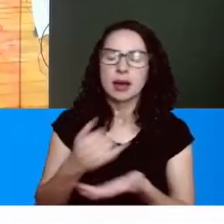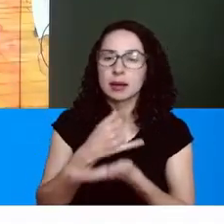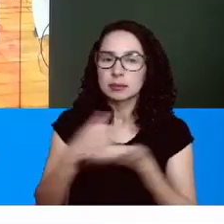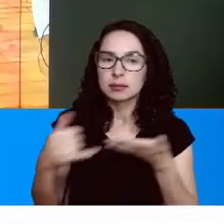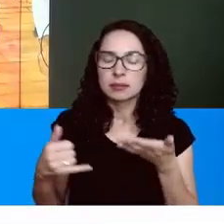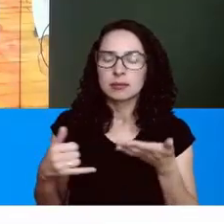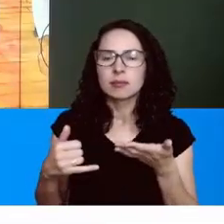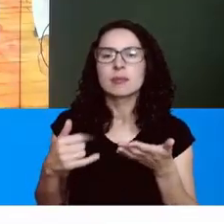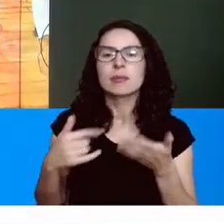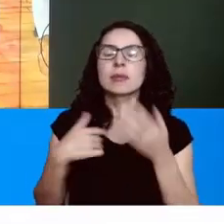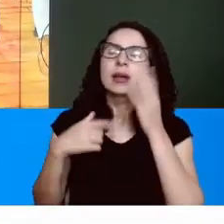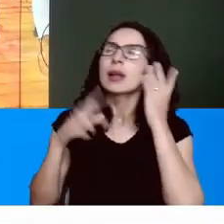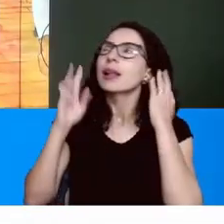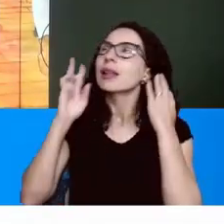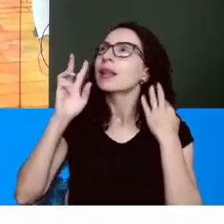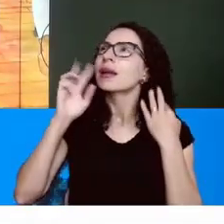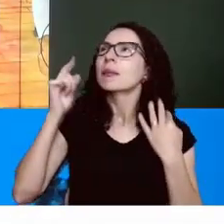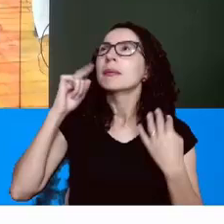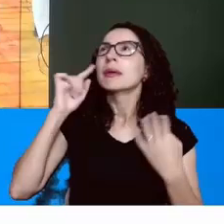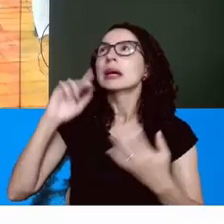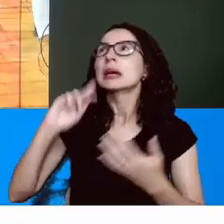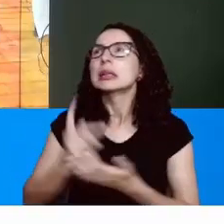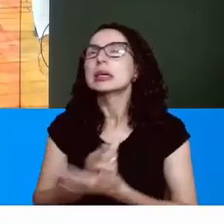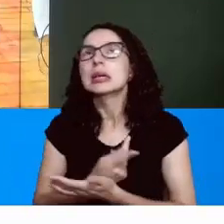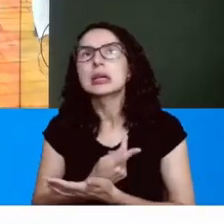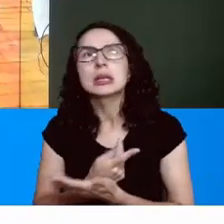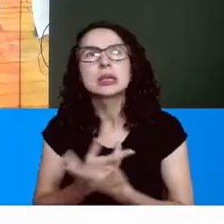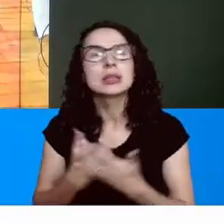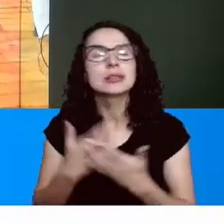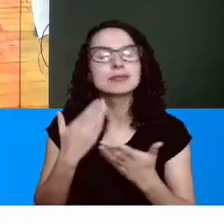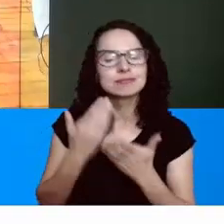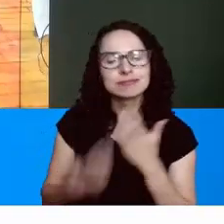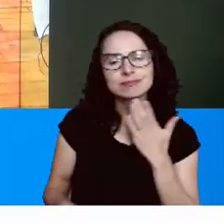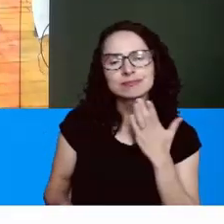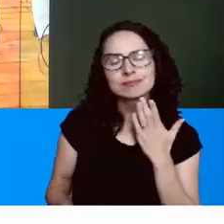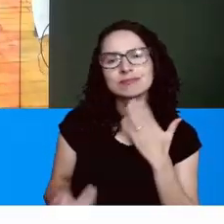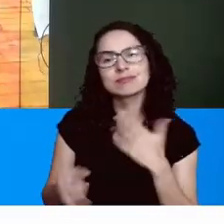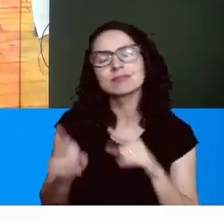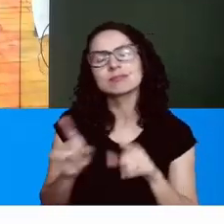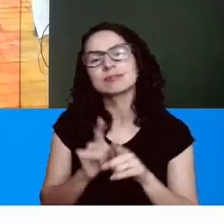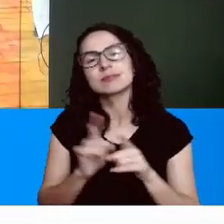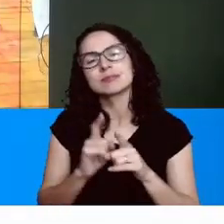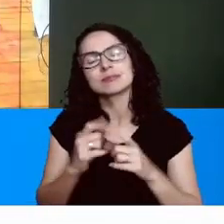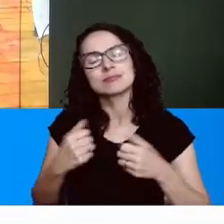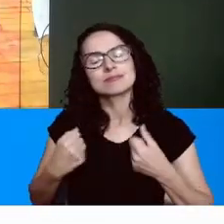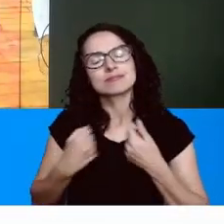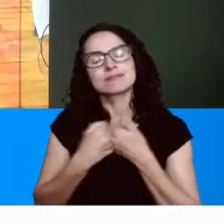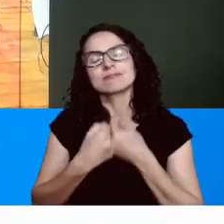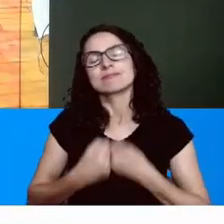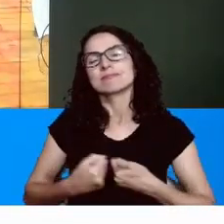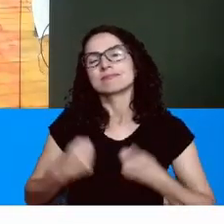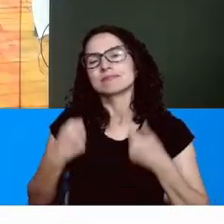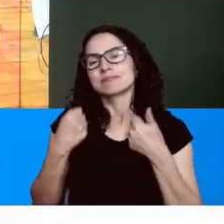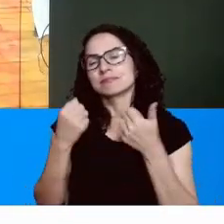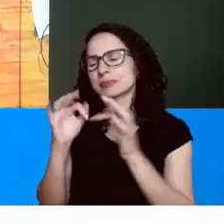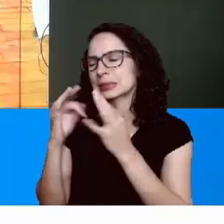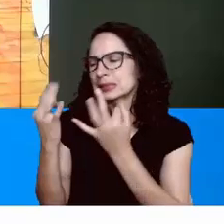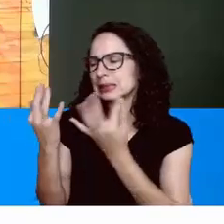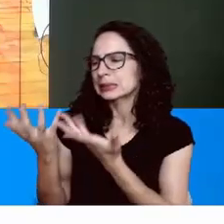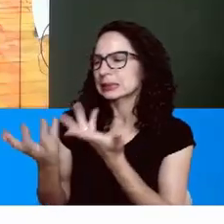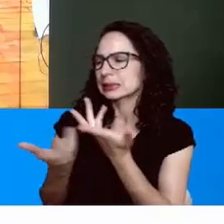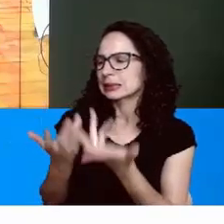revisitando memórias de erros, perdas e a corrosão de seus laços familiares e